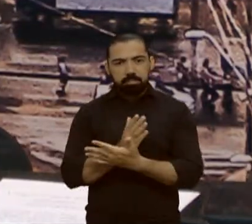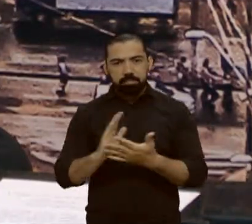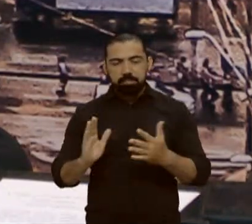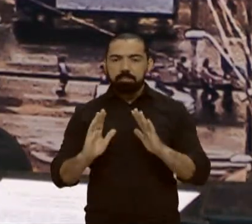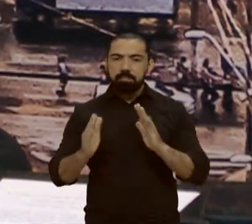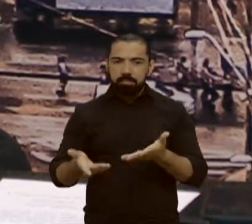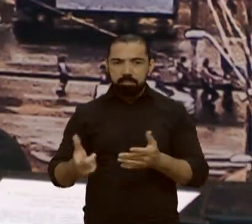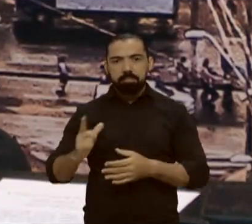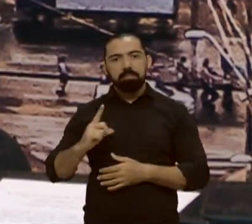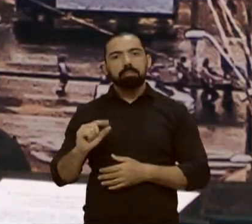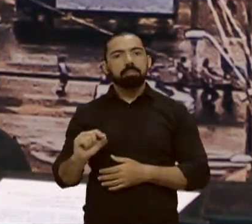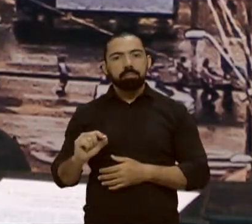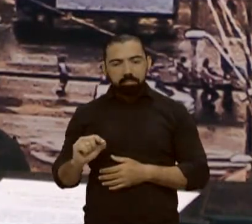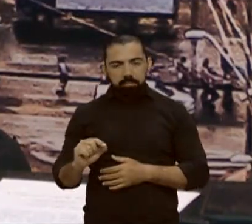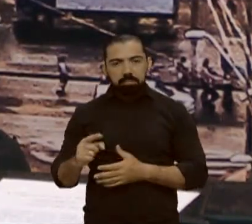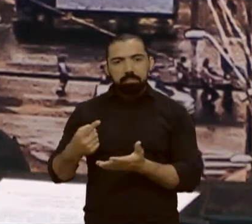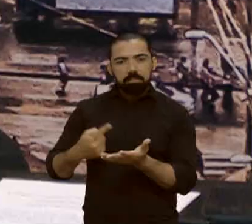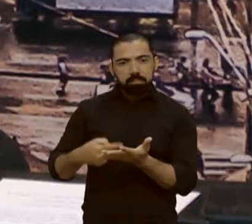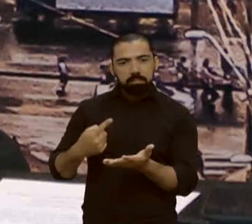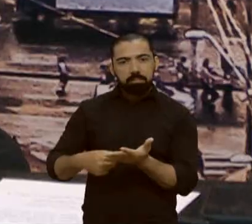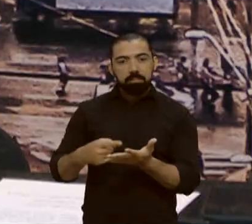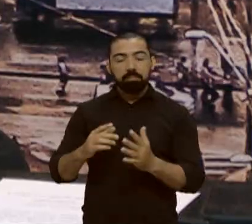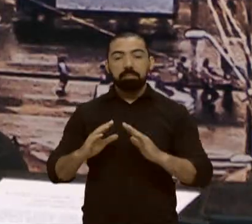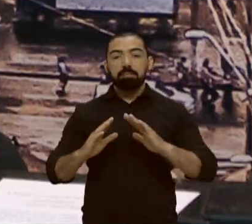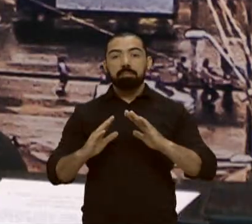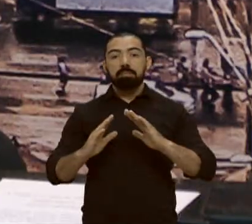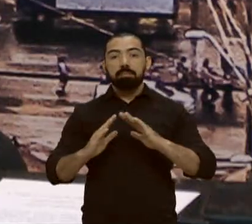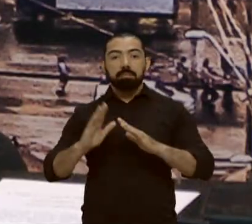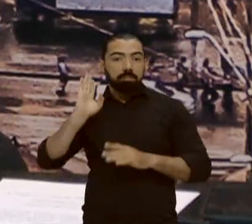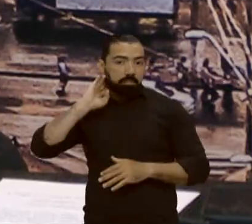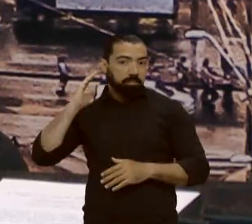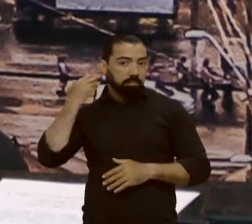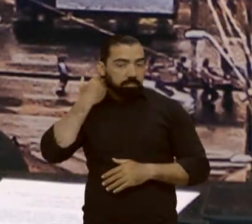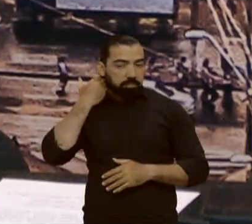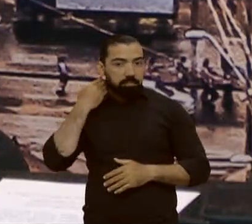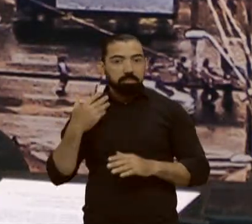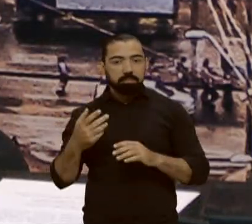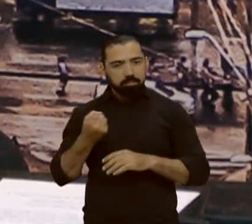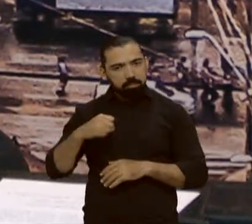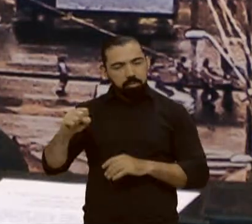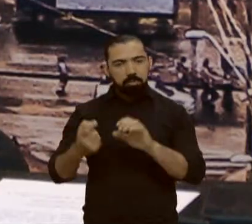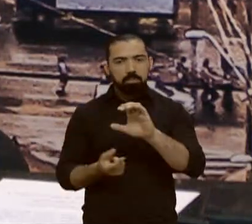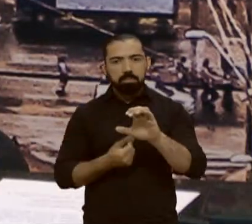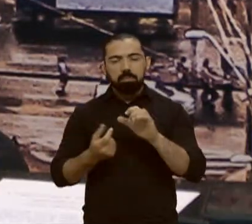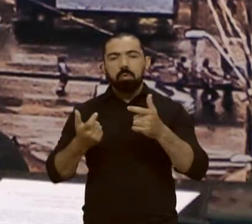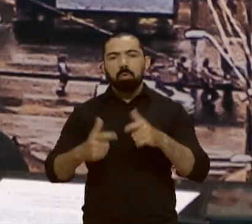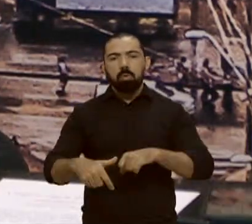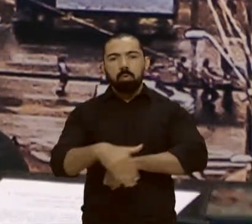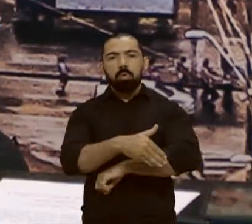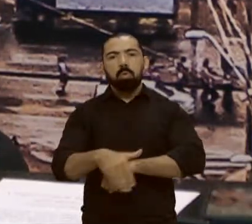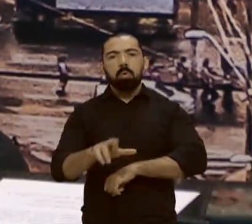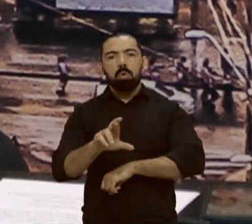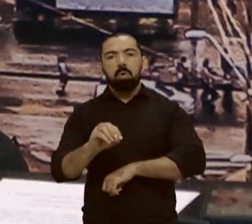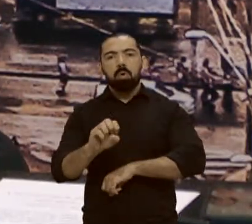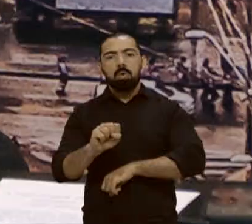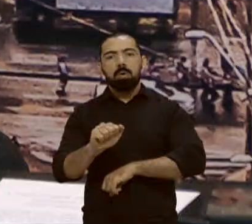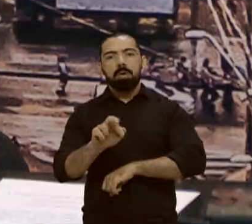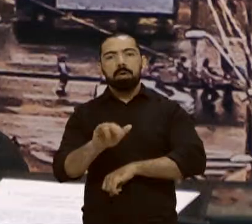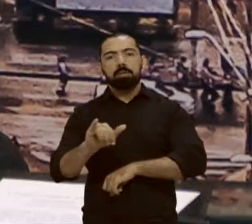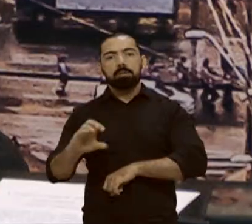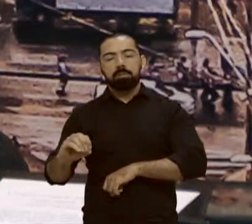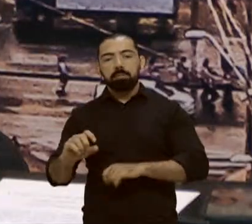já está se fomentando essa delegacia, que vai ser ali na Rua do Rosário, onde era o prédio